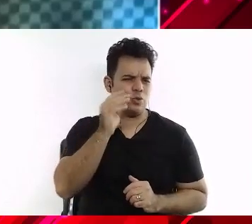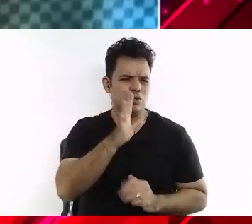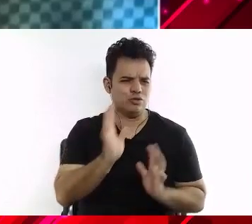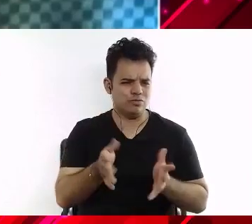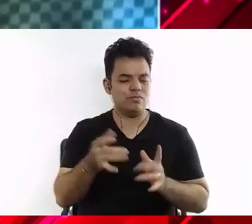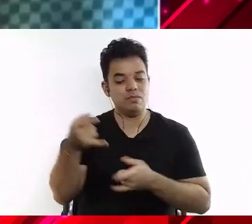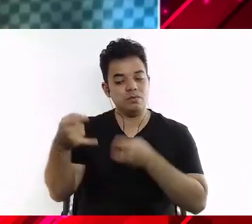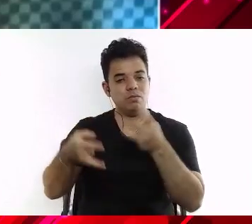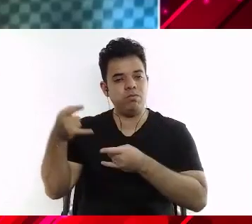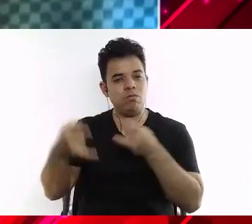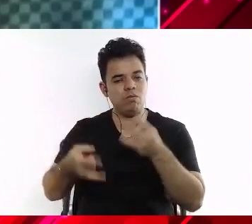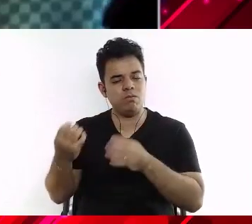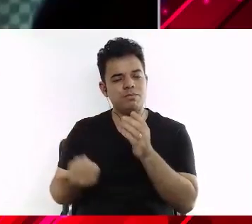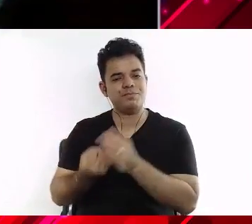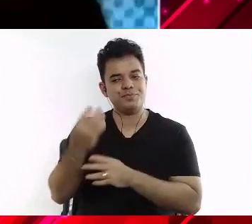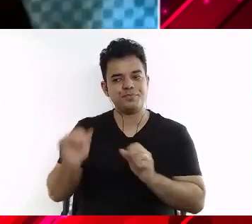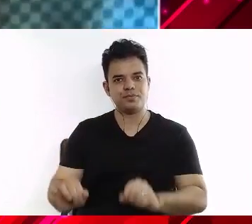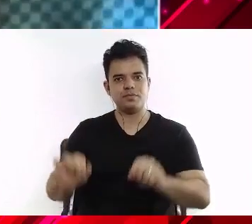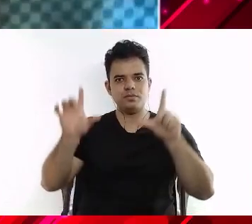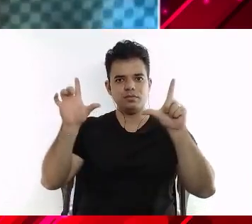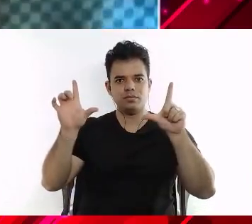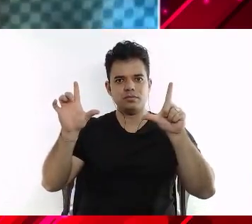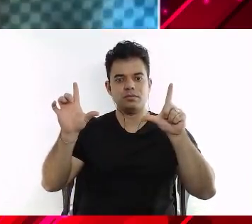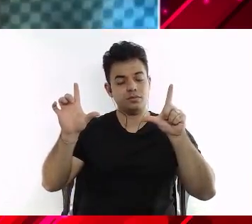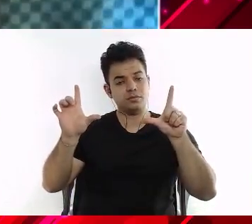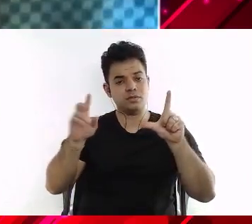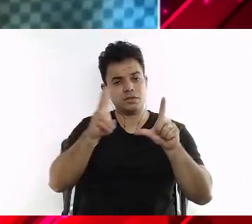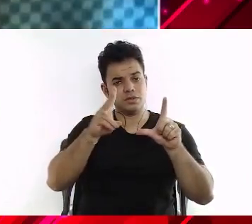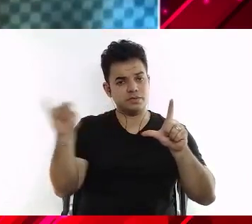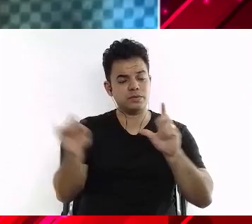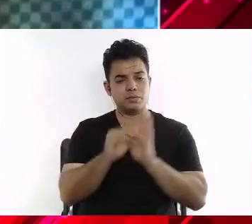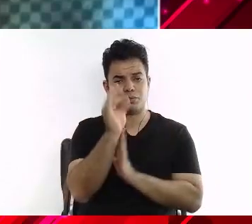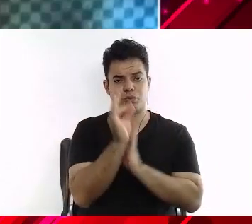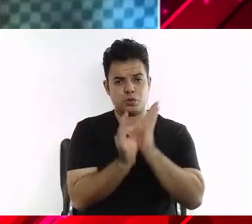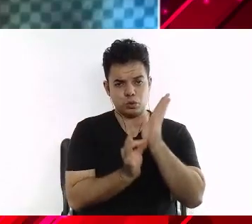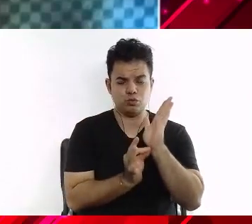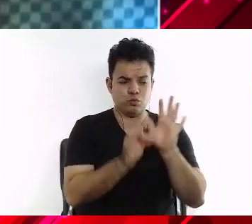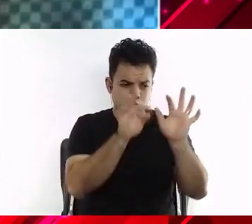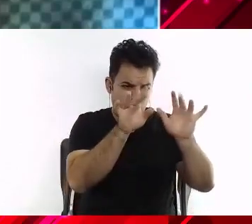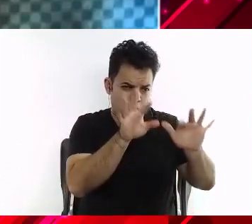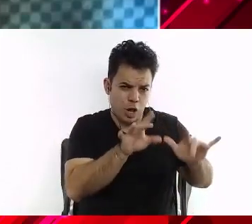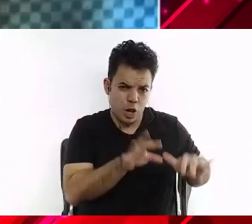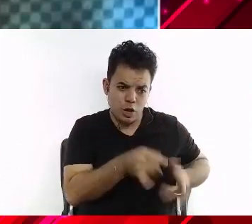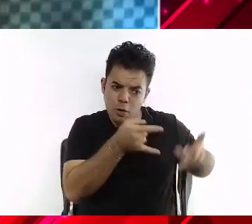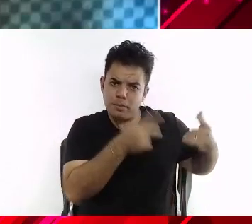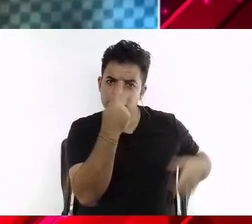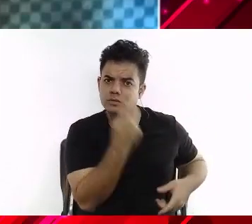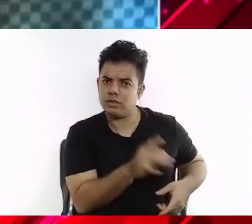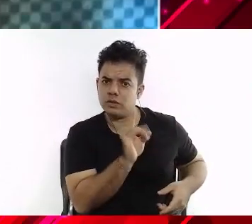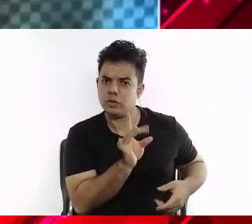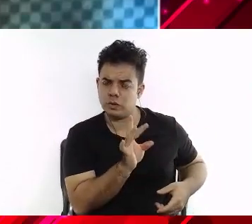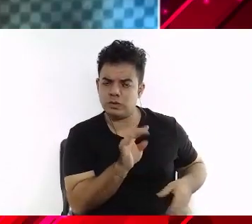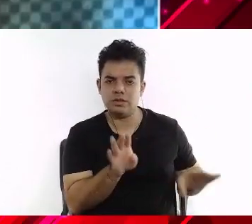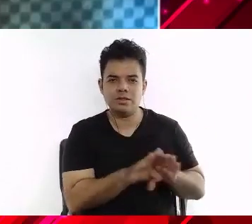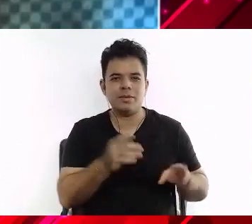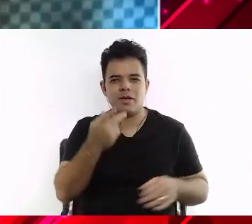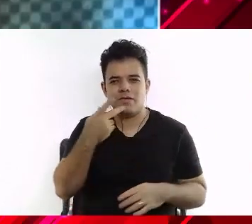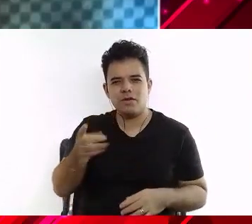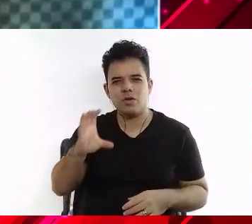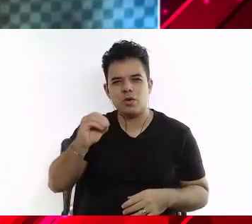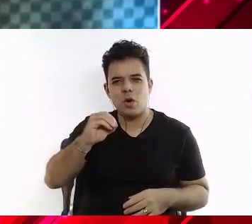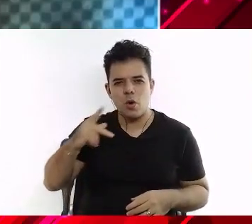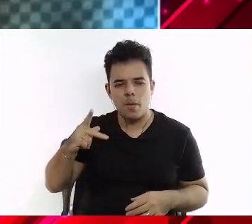essa imagem provavelmente vão escrever uma boa parte do código. Stephanie estava falando aqui ainda agora de Copilot, e